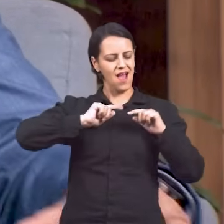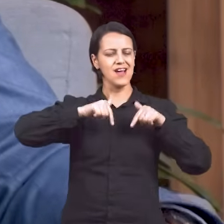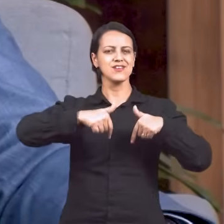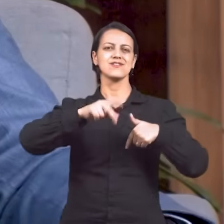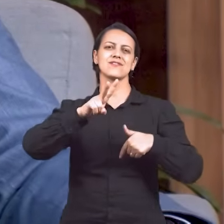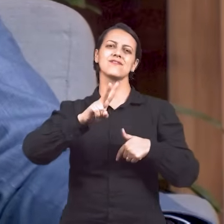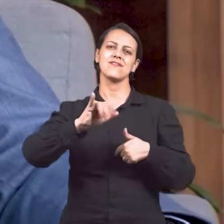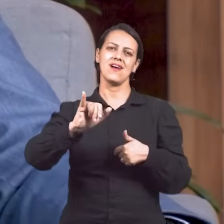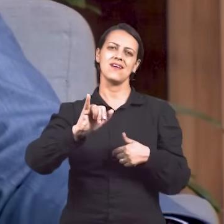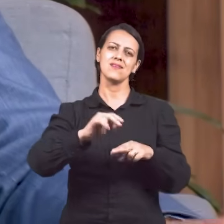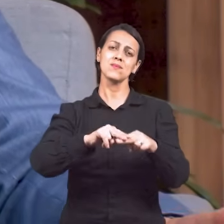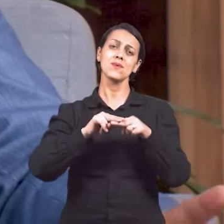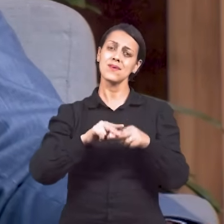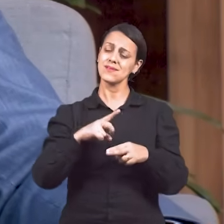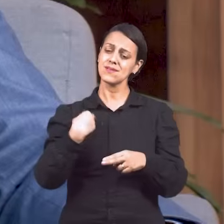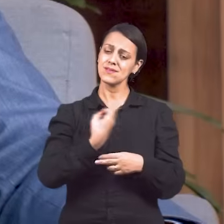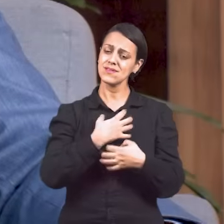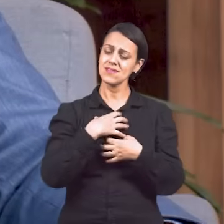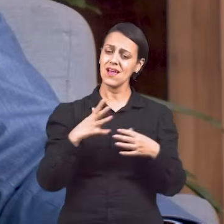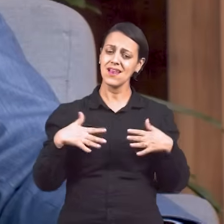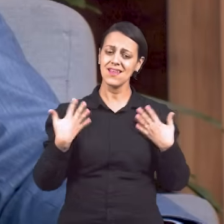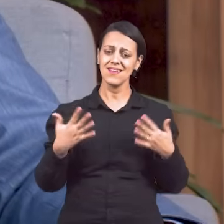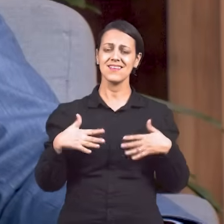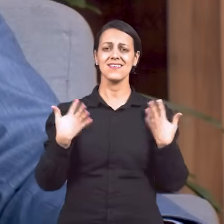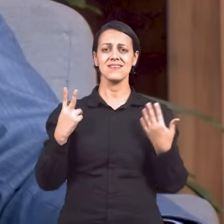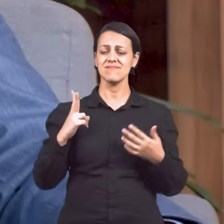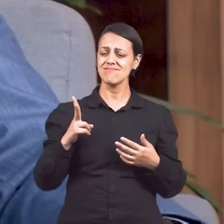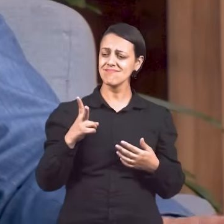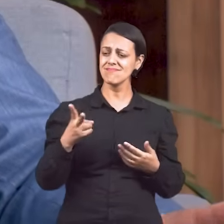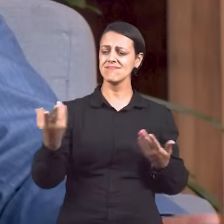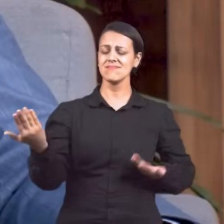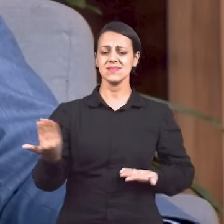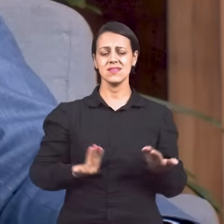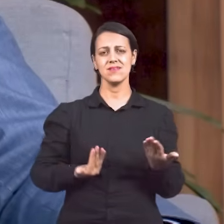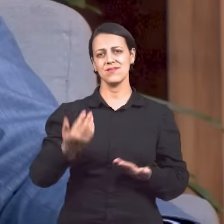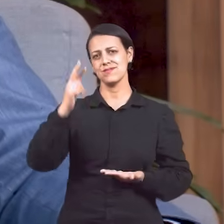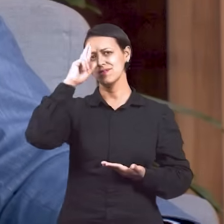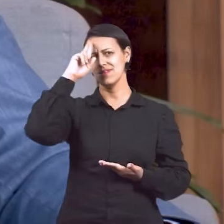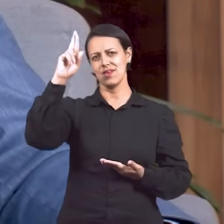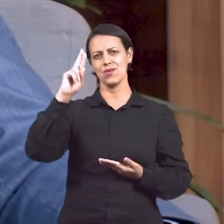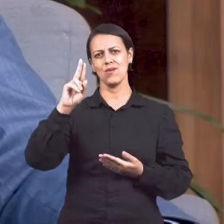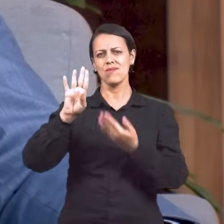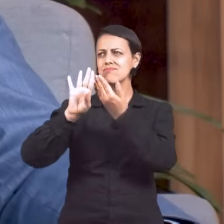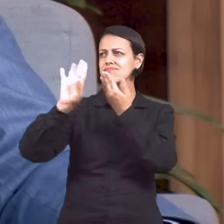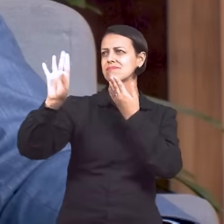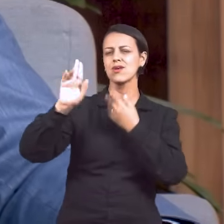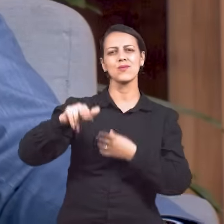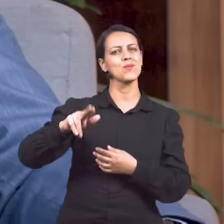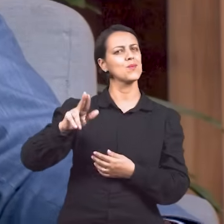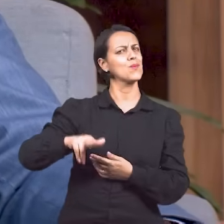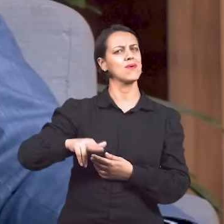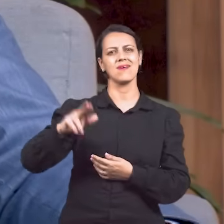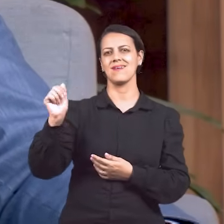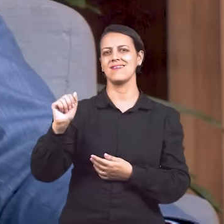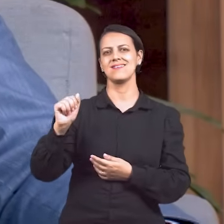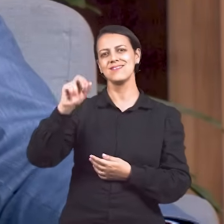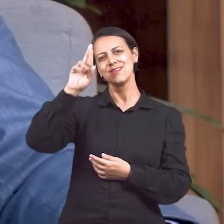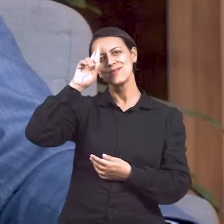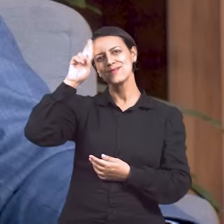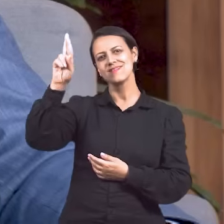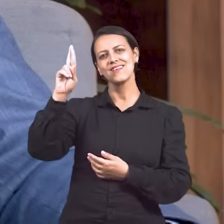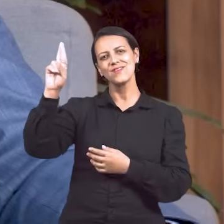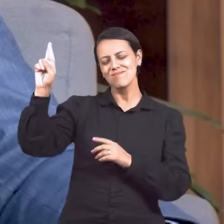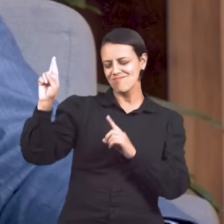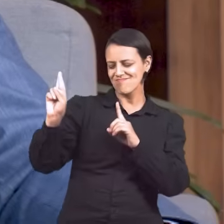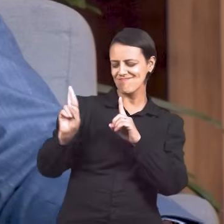nos alegra e nos motiva a continuar servindo ao Senhor e jamais se afastar dele. Pelo contrário, o Senhor tem se aproximado de